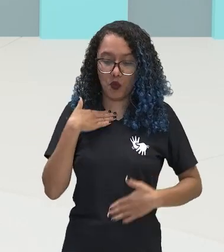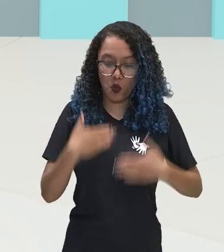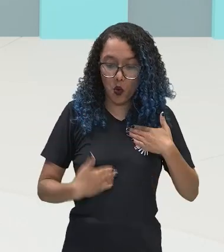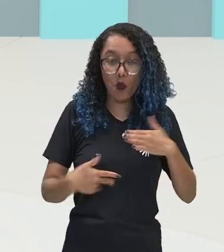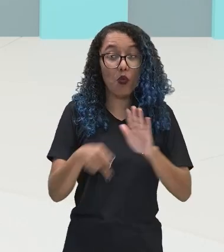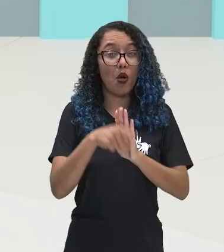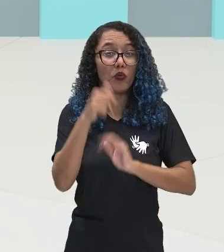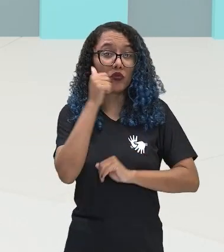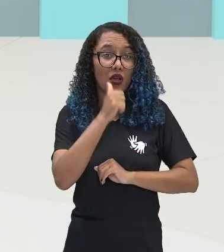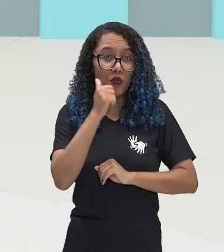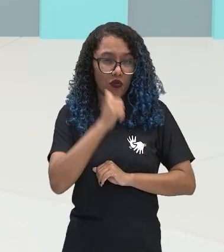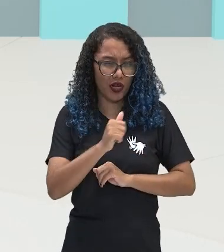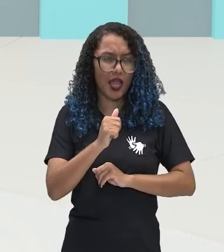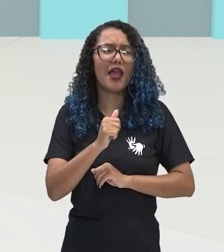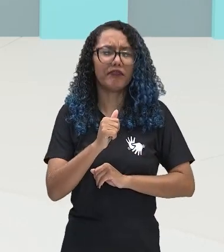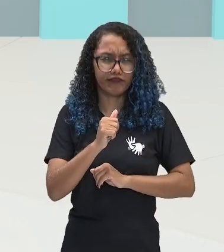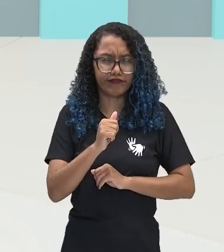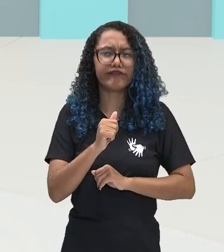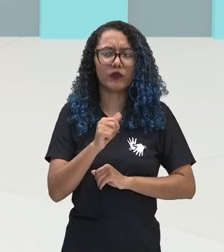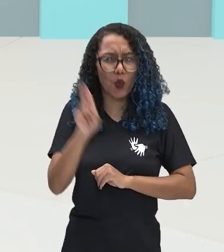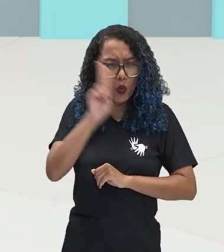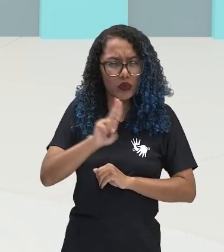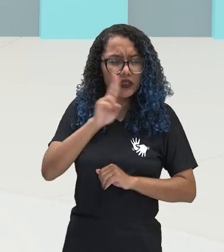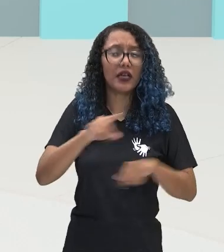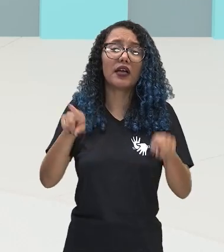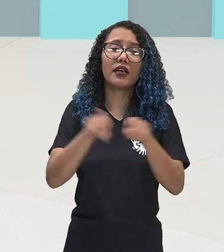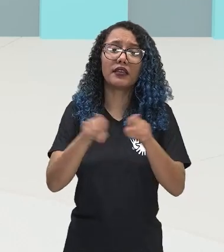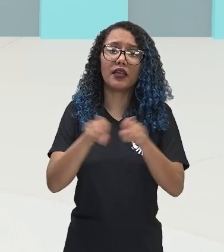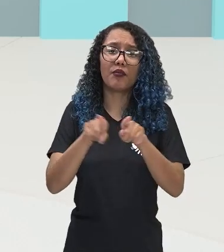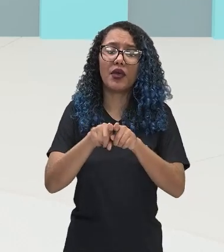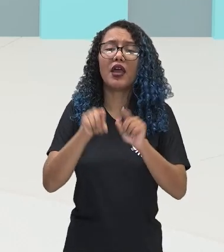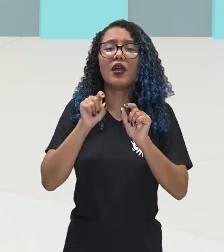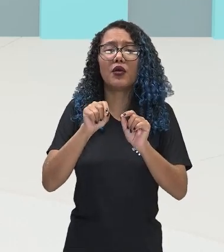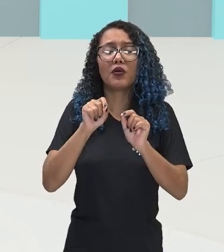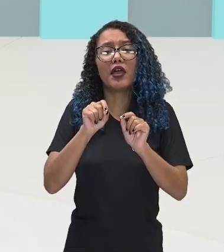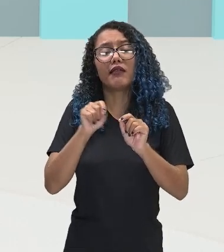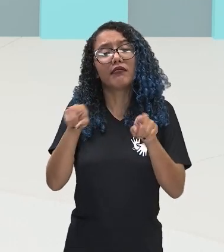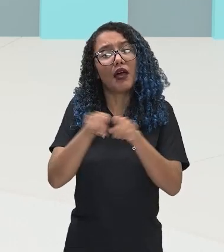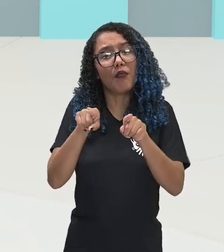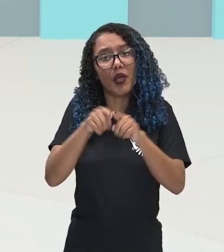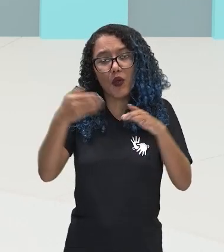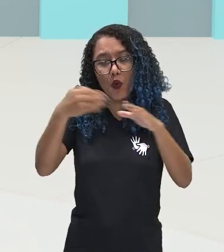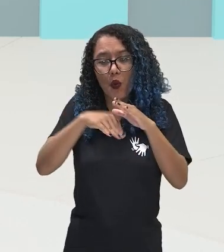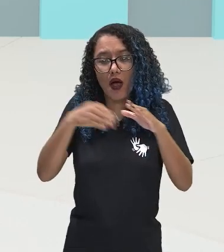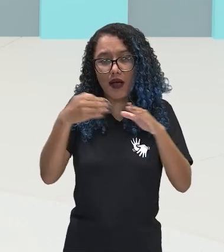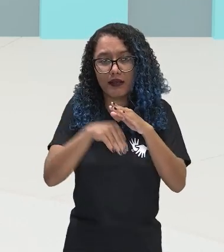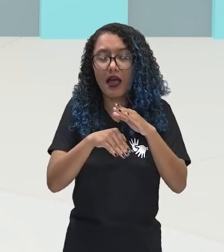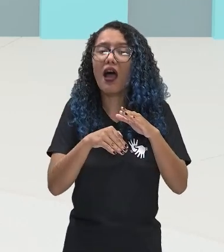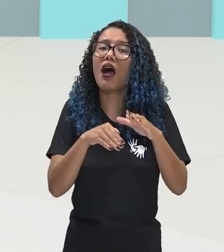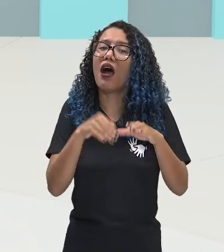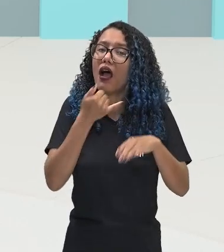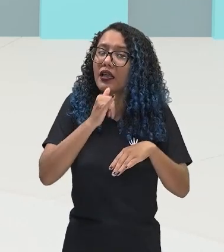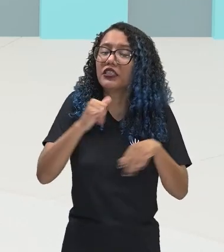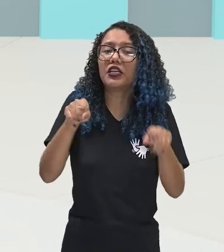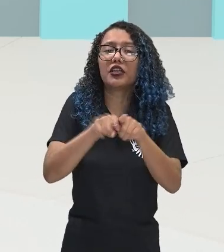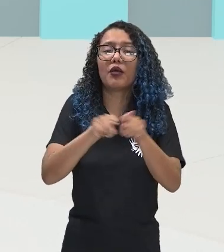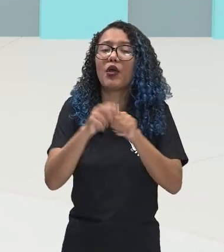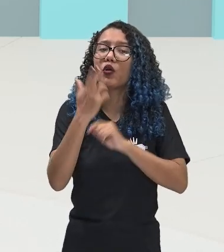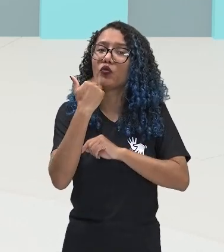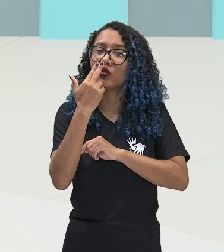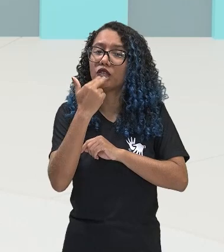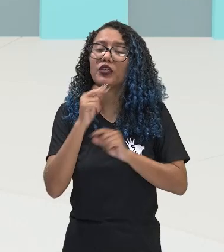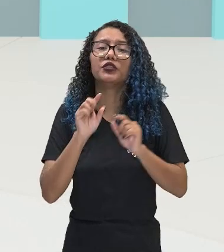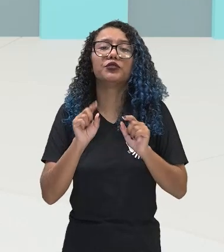elas poderem gastar mas também é uma forma de armazenar energia e nutrientes para a